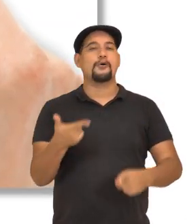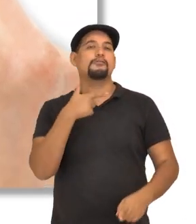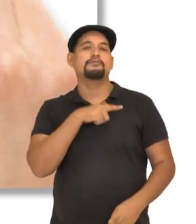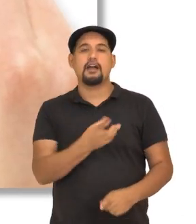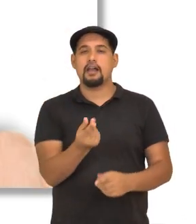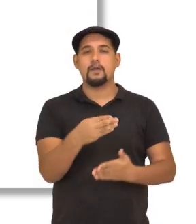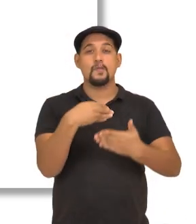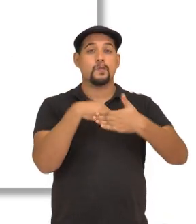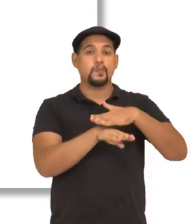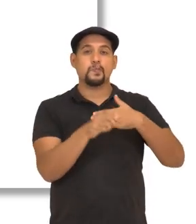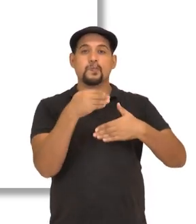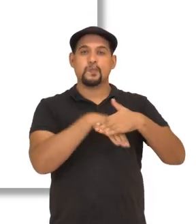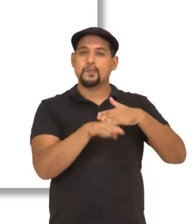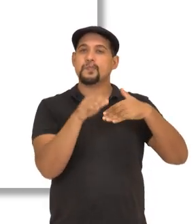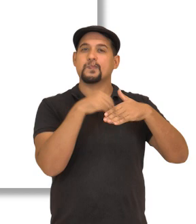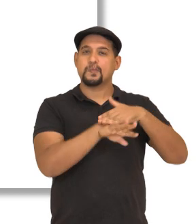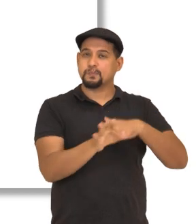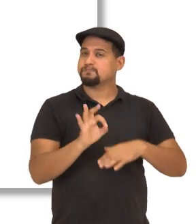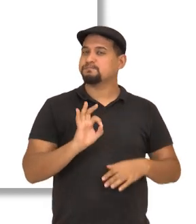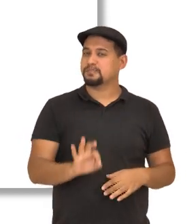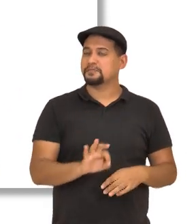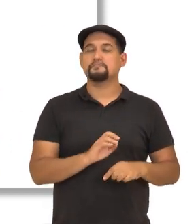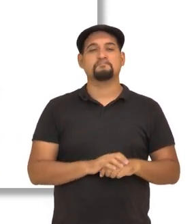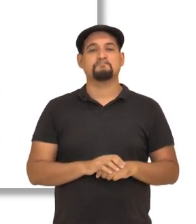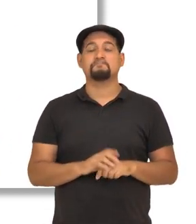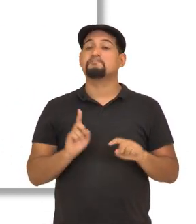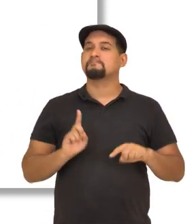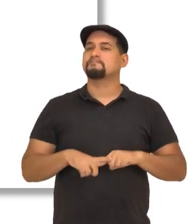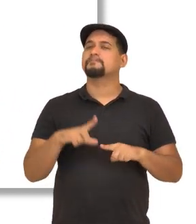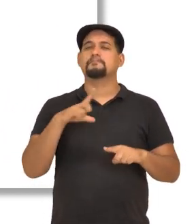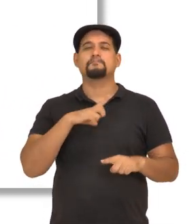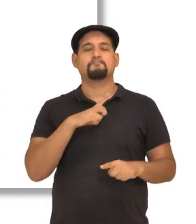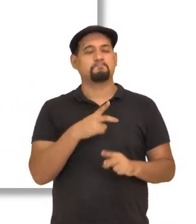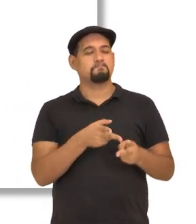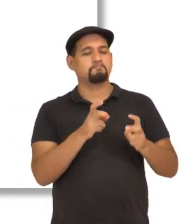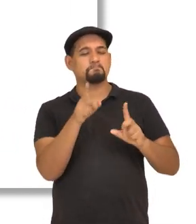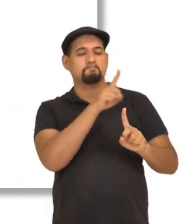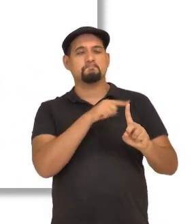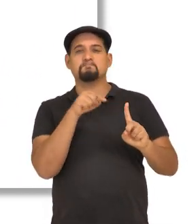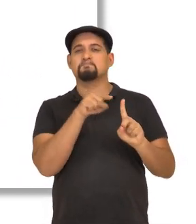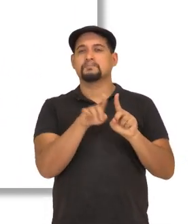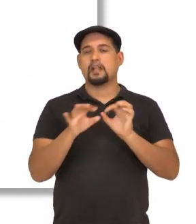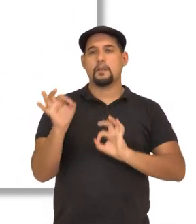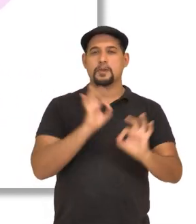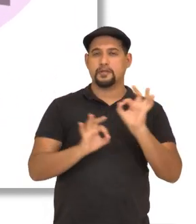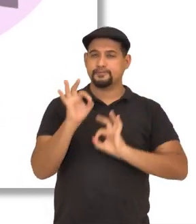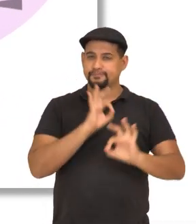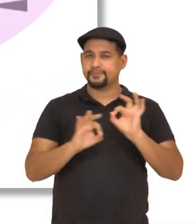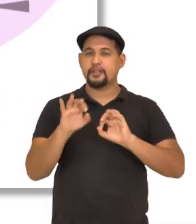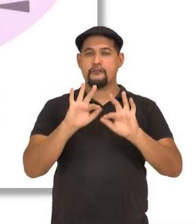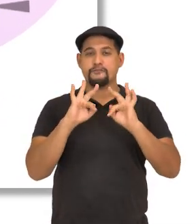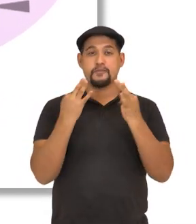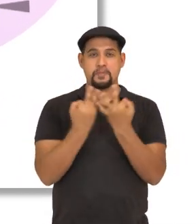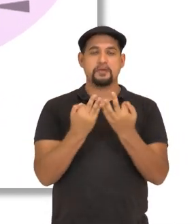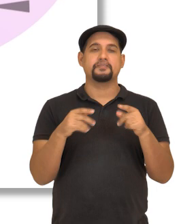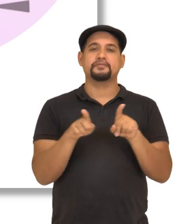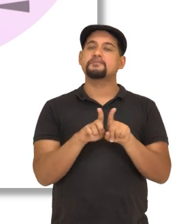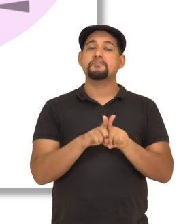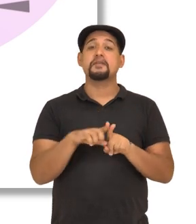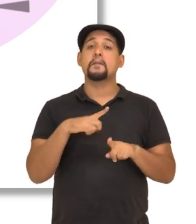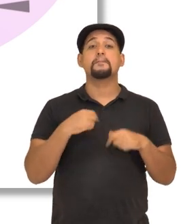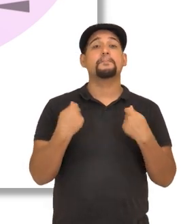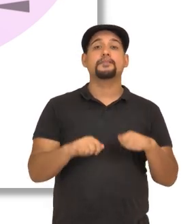conseguirá economizar a quantia proposta. Assim, tendo em vista os objetivos do planejamento do orçamento familiar,